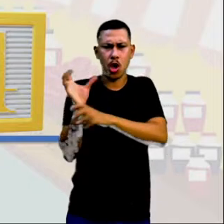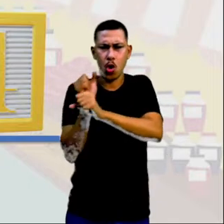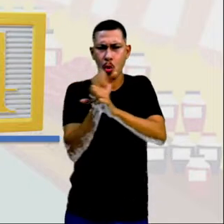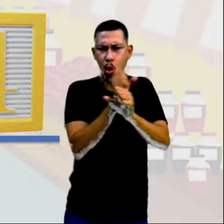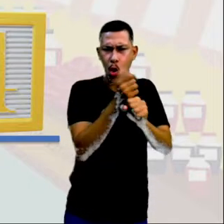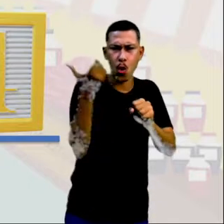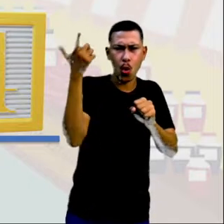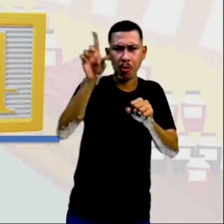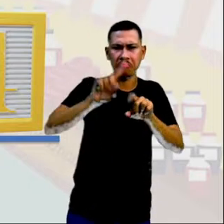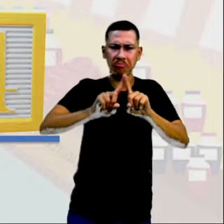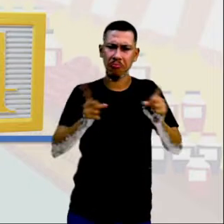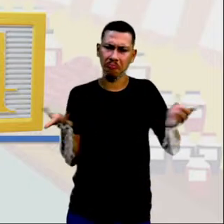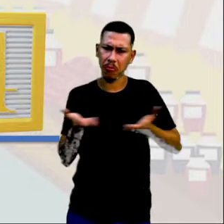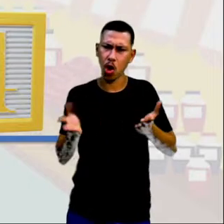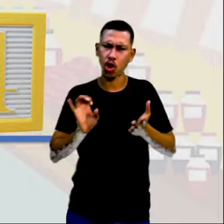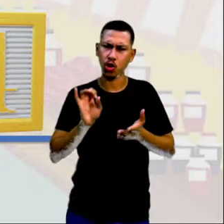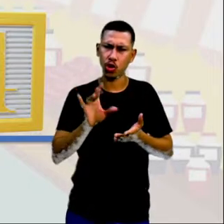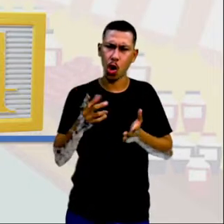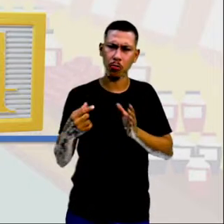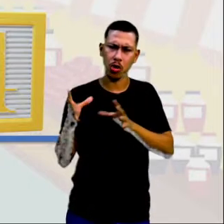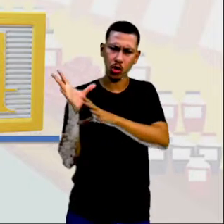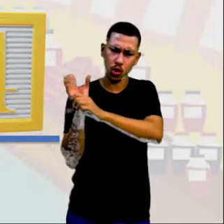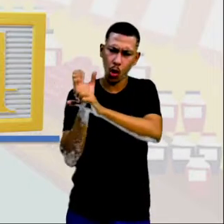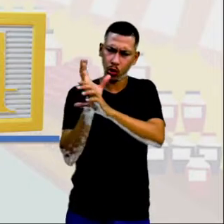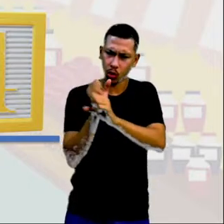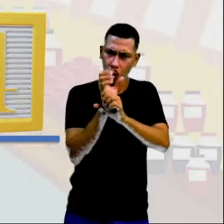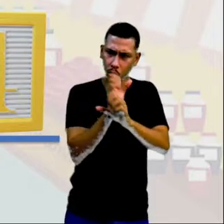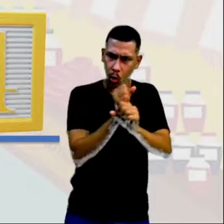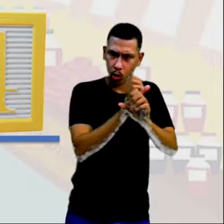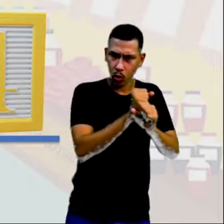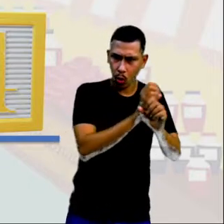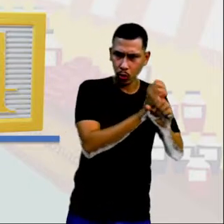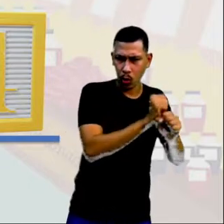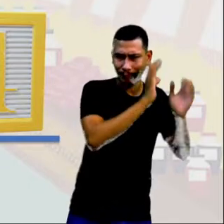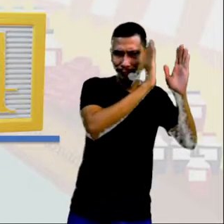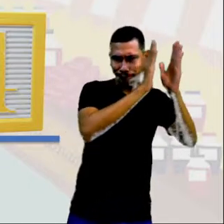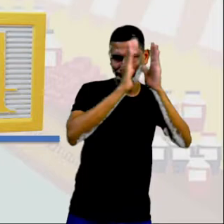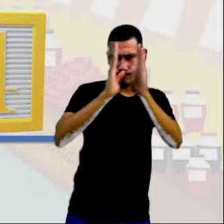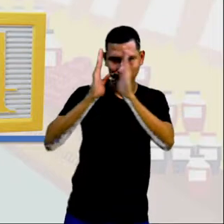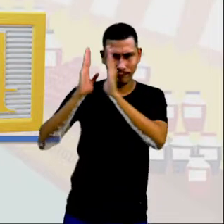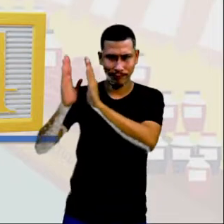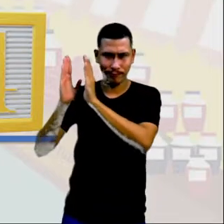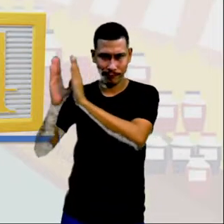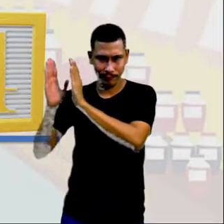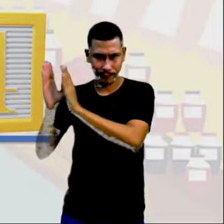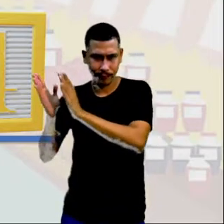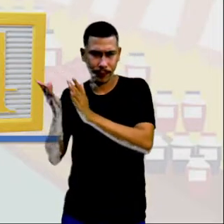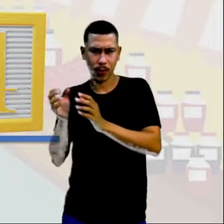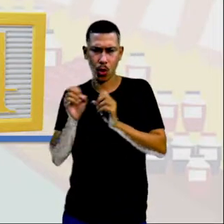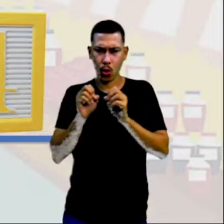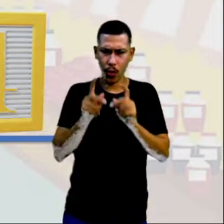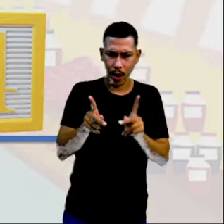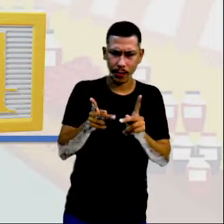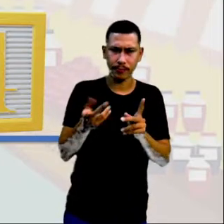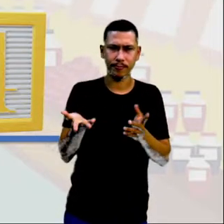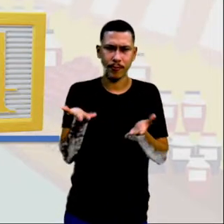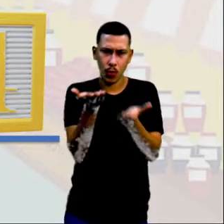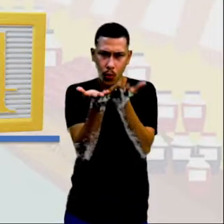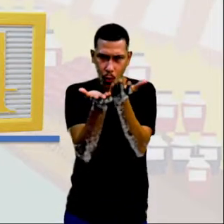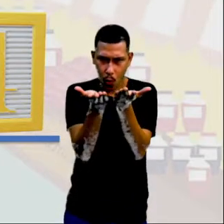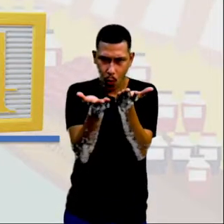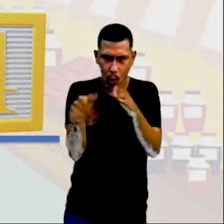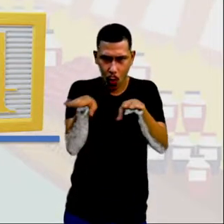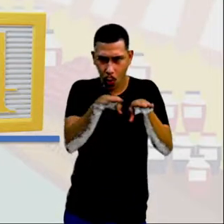Por enquanto, nós estamos apenas somando os blocos, tá bom? Imagina que fossem blocos iguais, a gente poderia